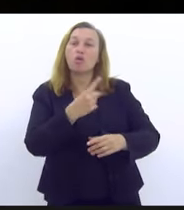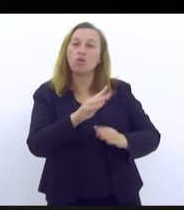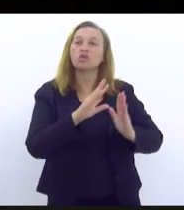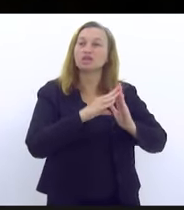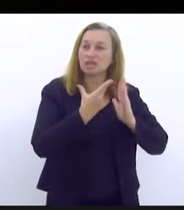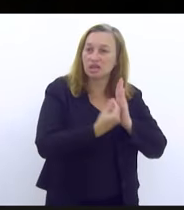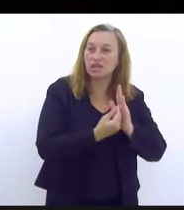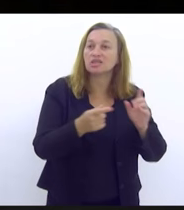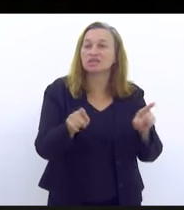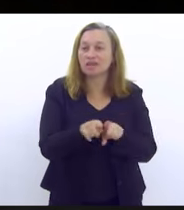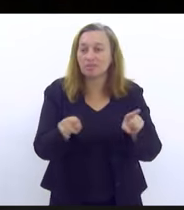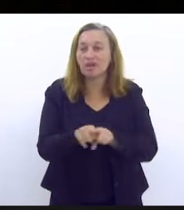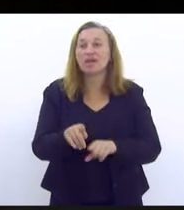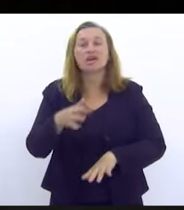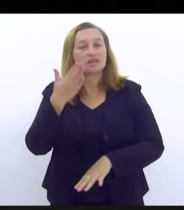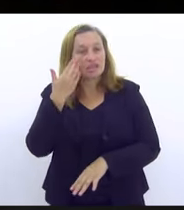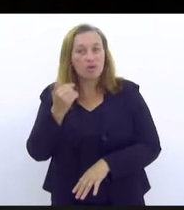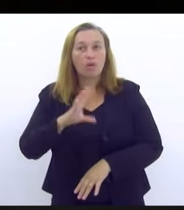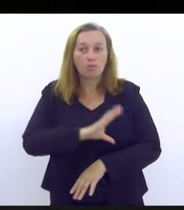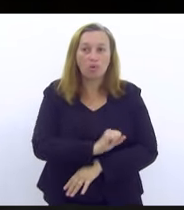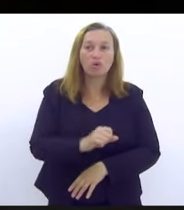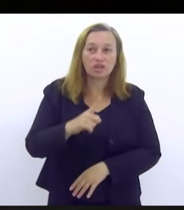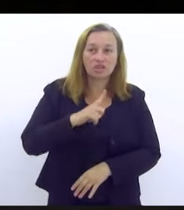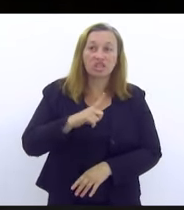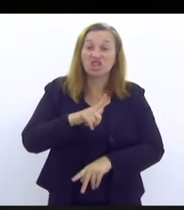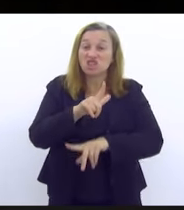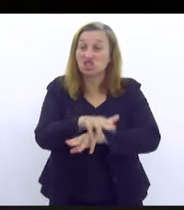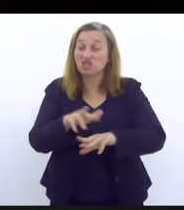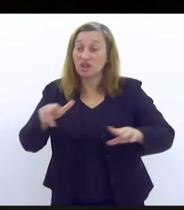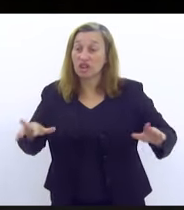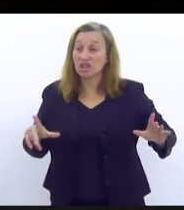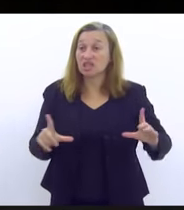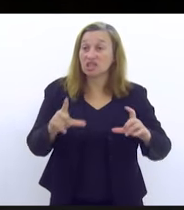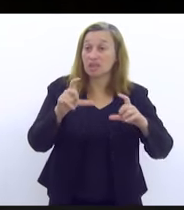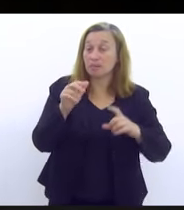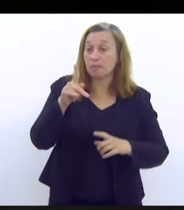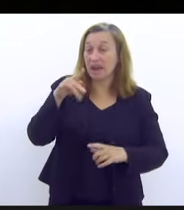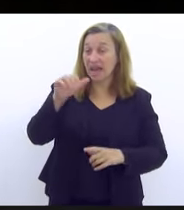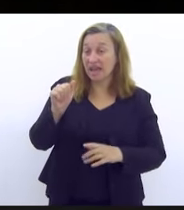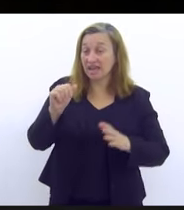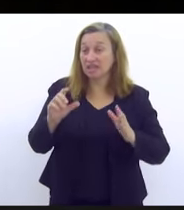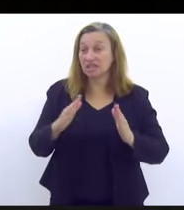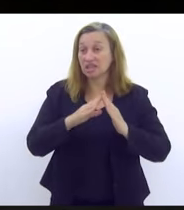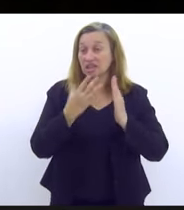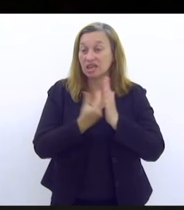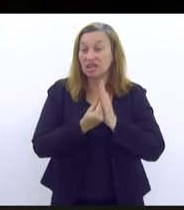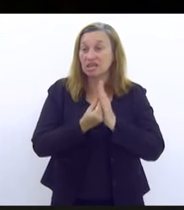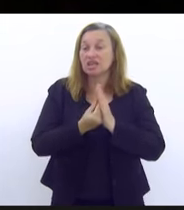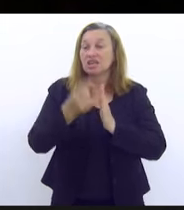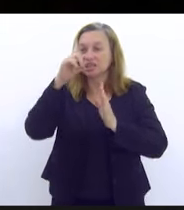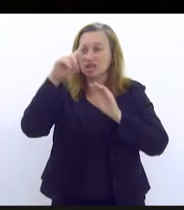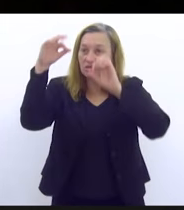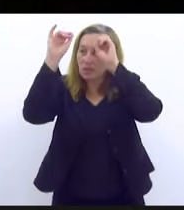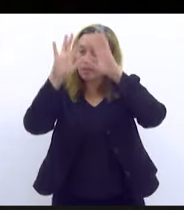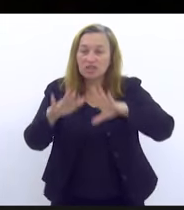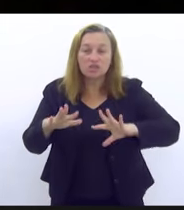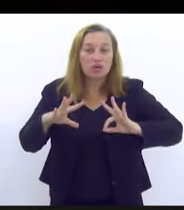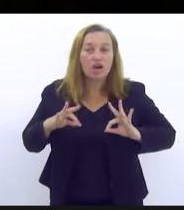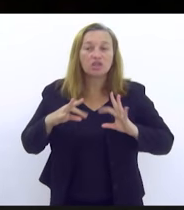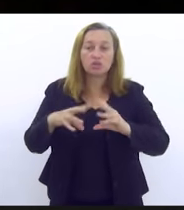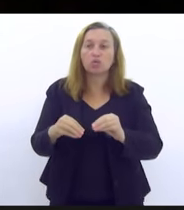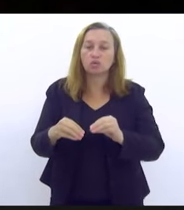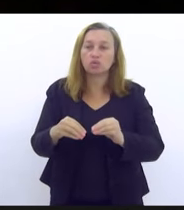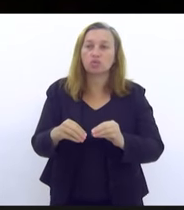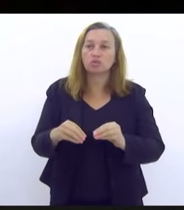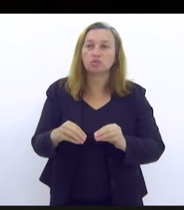o amor que tem, né? Que indiferente de placa, esse talento é distribuído por Deus a cada dia para nós.